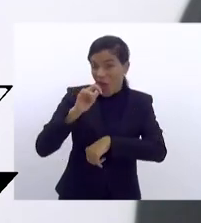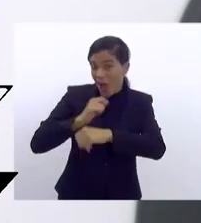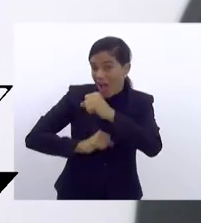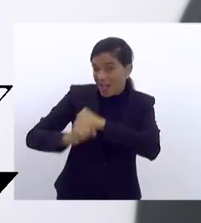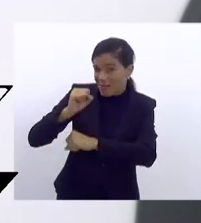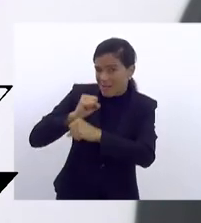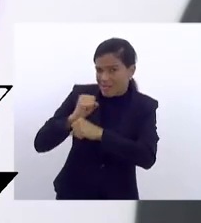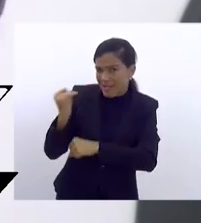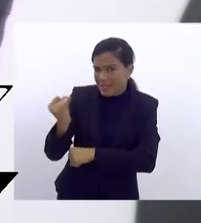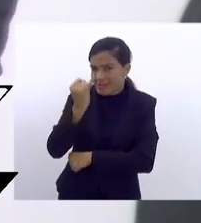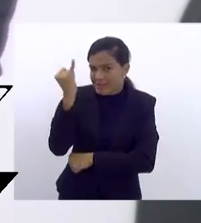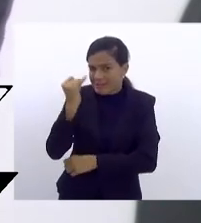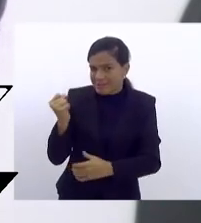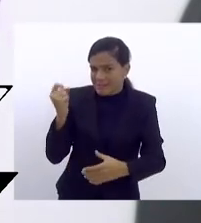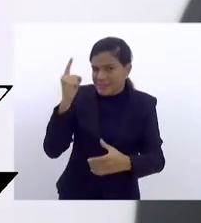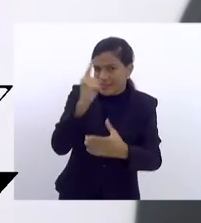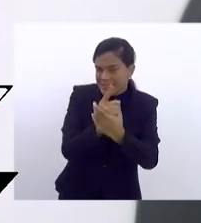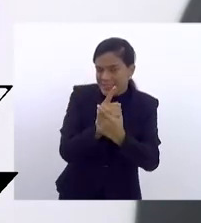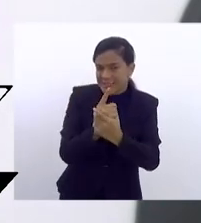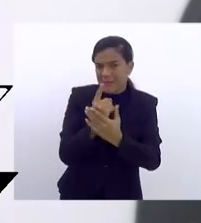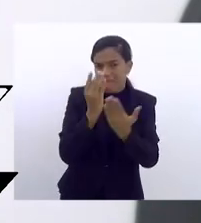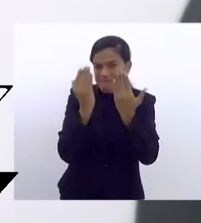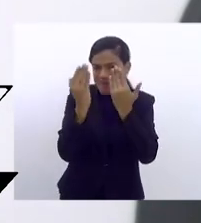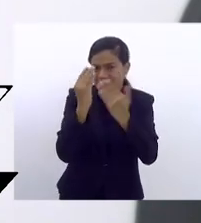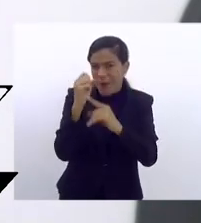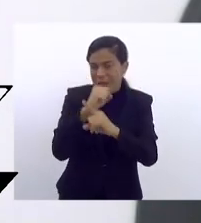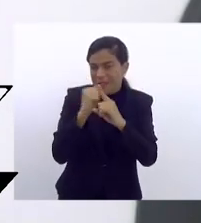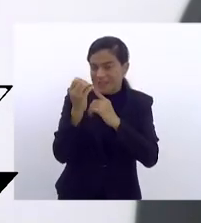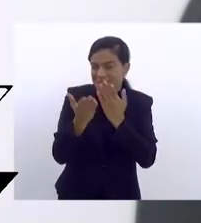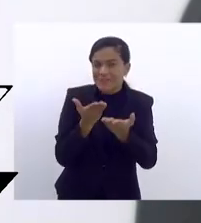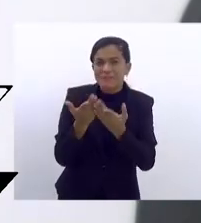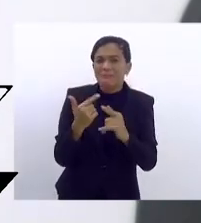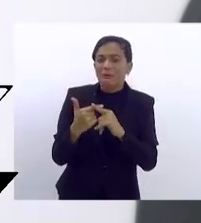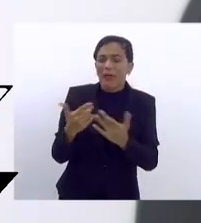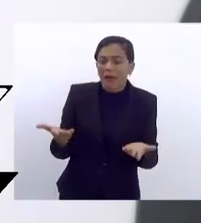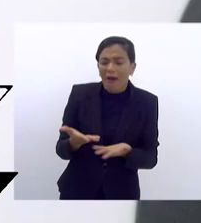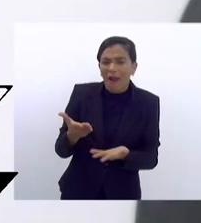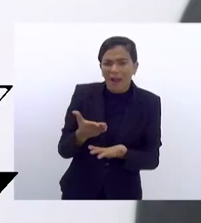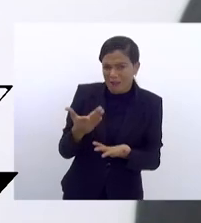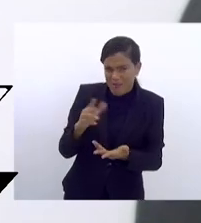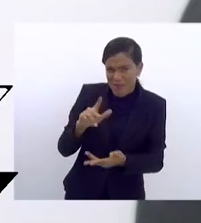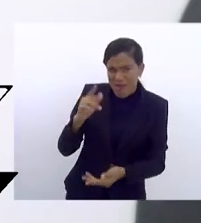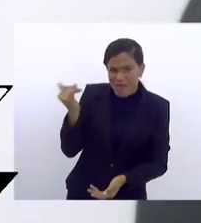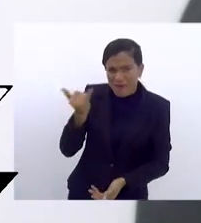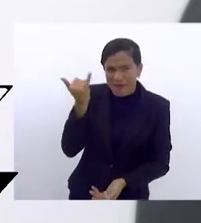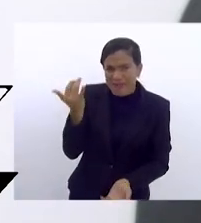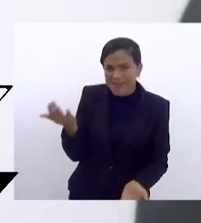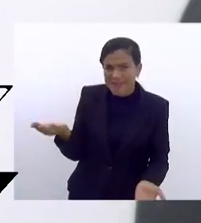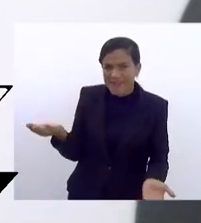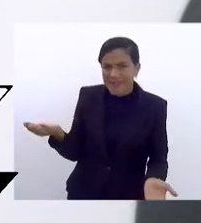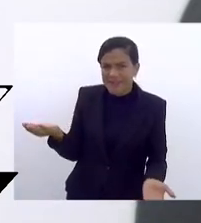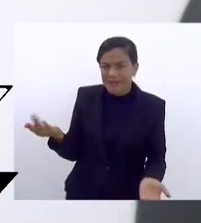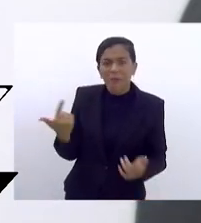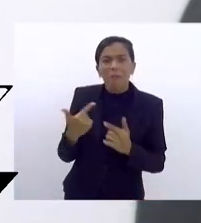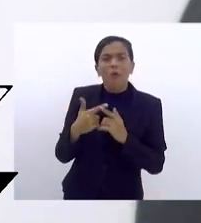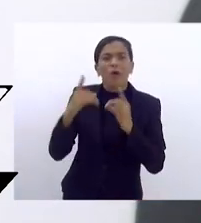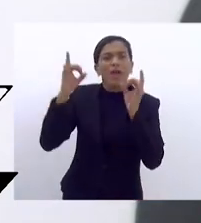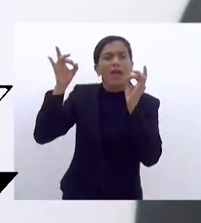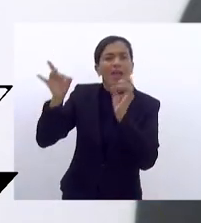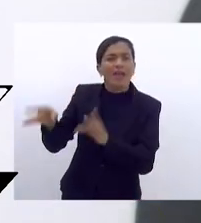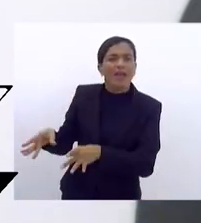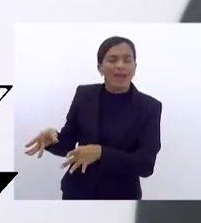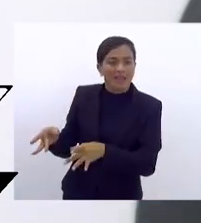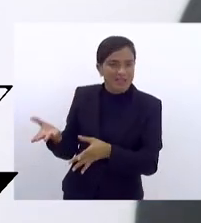se ano passado era importante porque esse ano não é mais importante porque essa descontinuidade